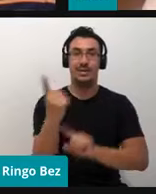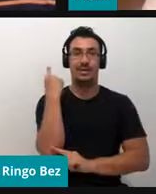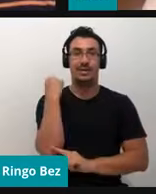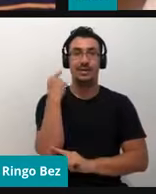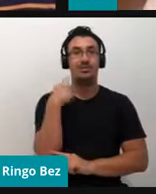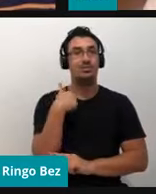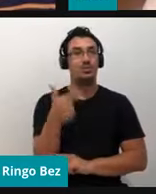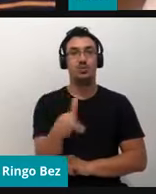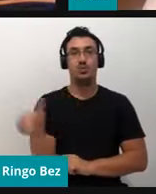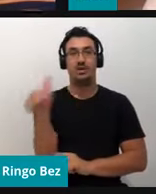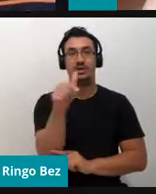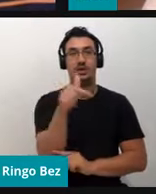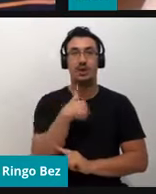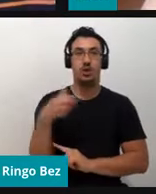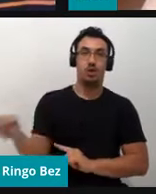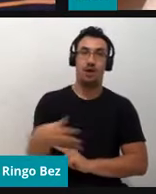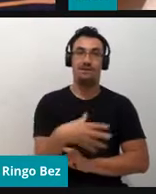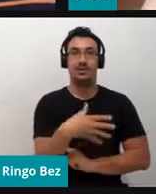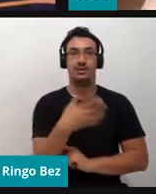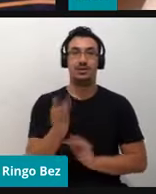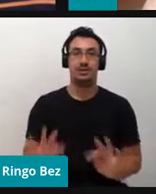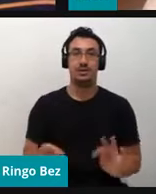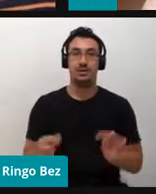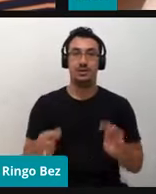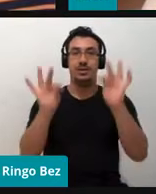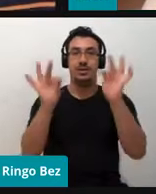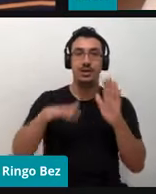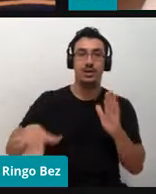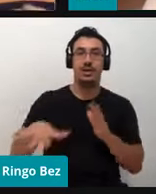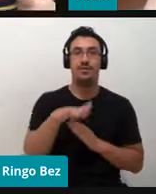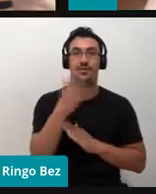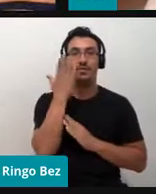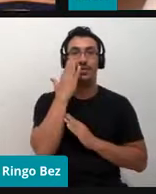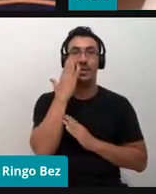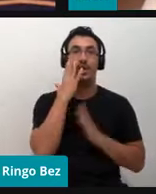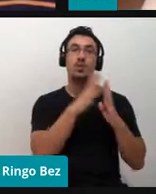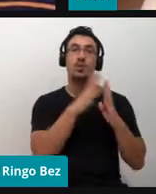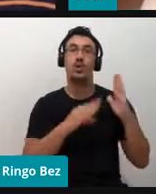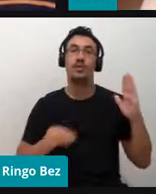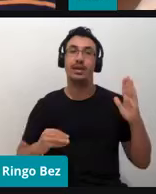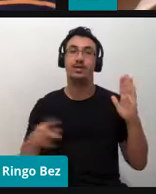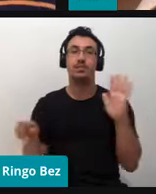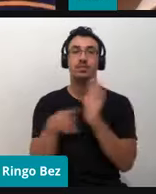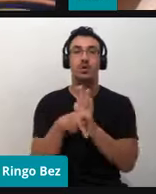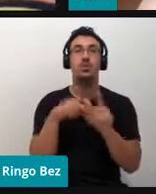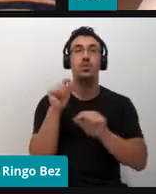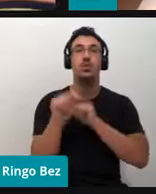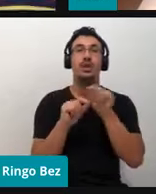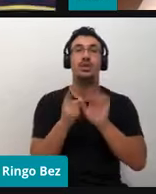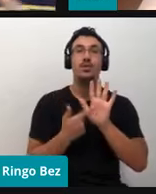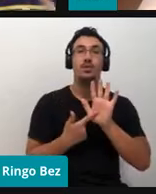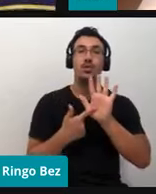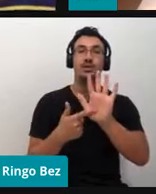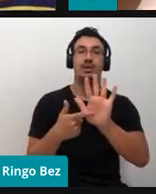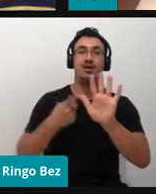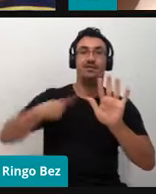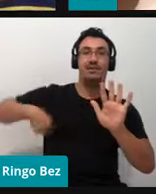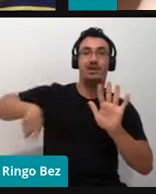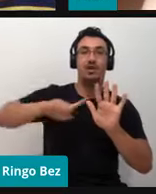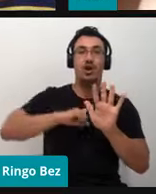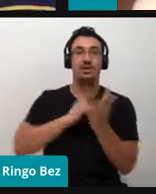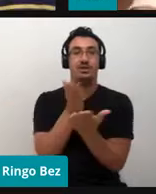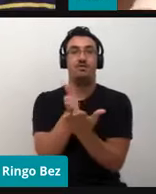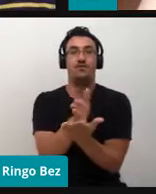a maior inovação tecnológica da época. Um modelo que simulava as nossas